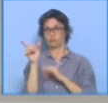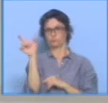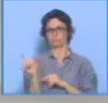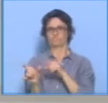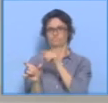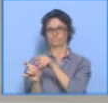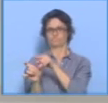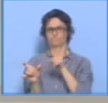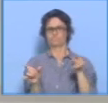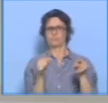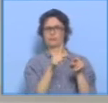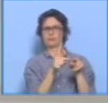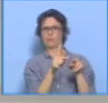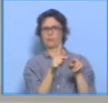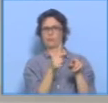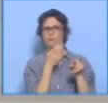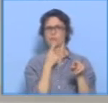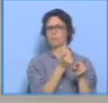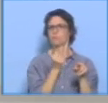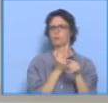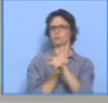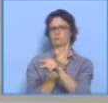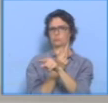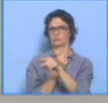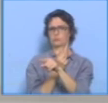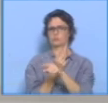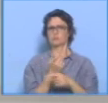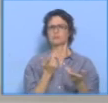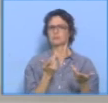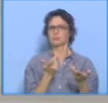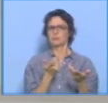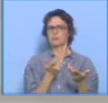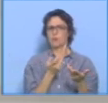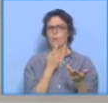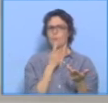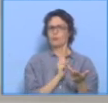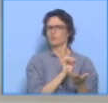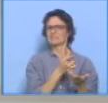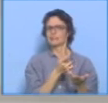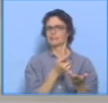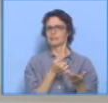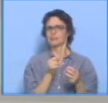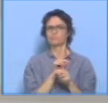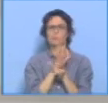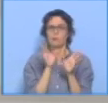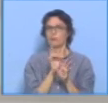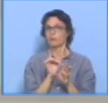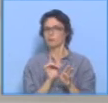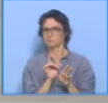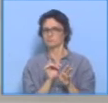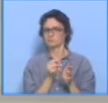lei faz uma pergunta ao mestre, que é uma pergunta que não é uma pergunta qualquer, mas é uma